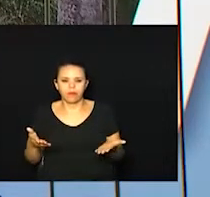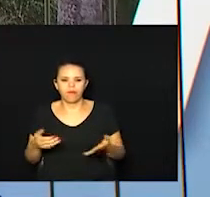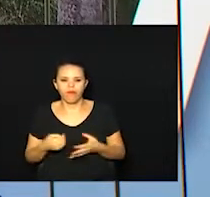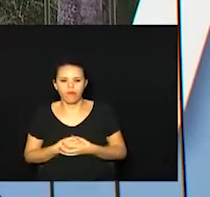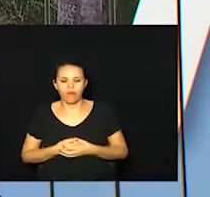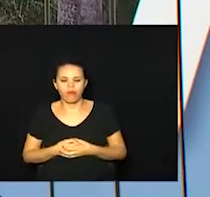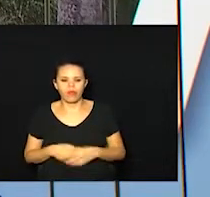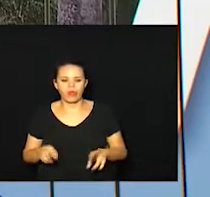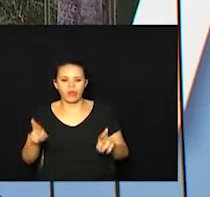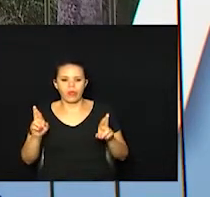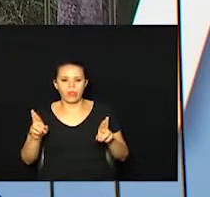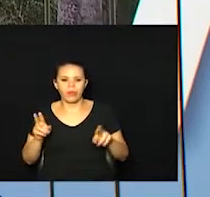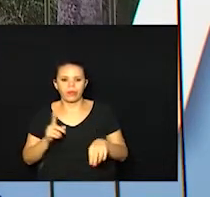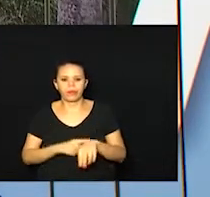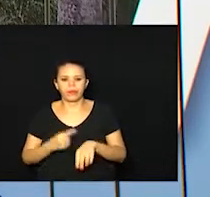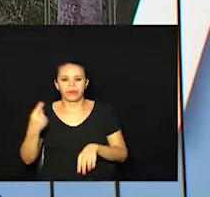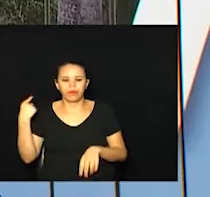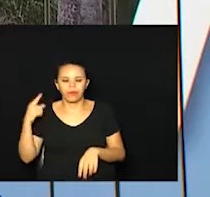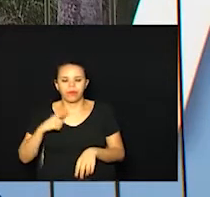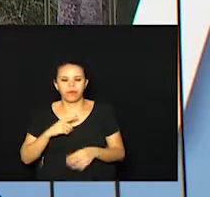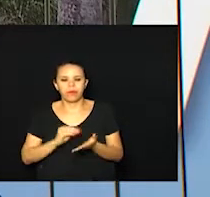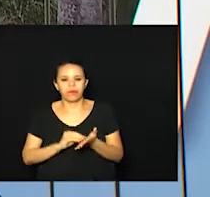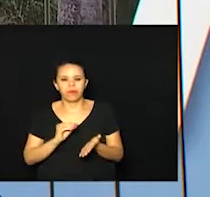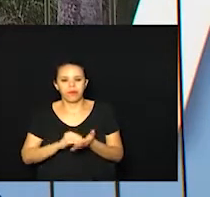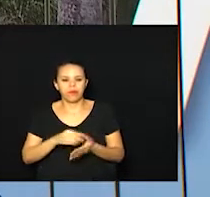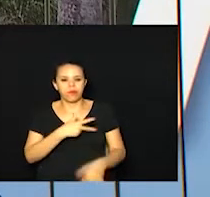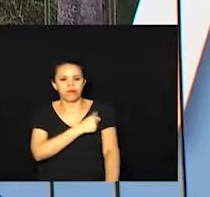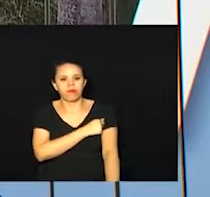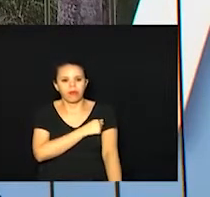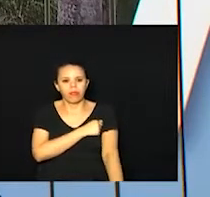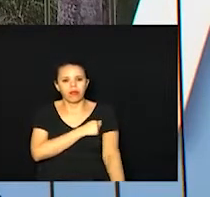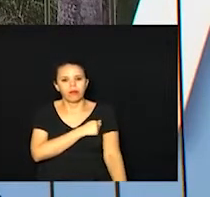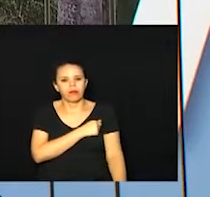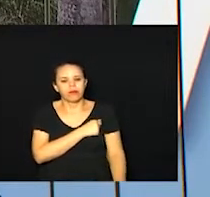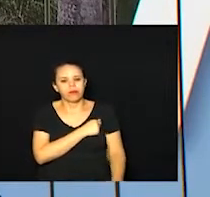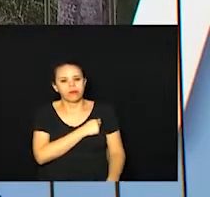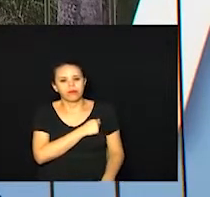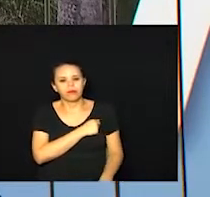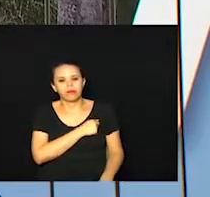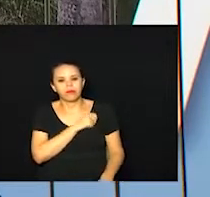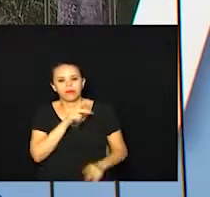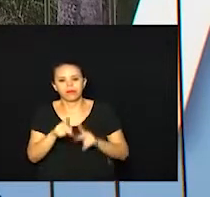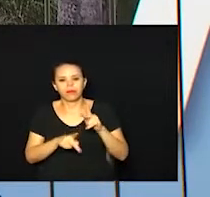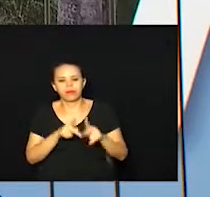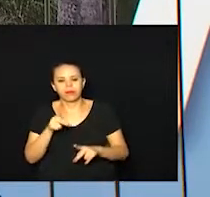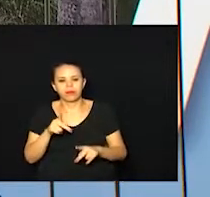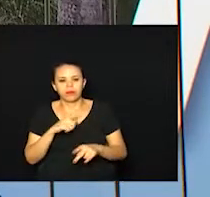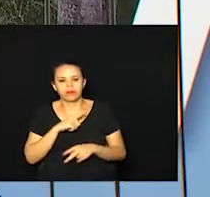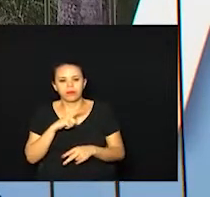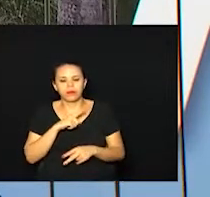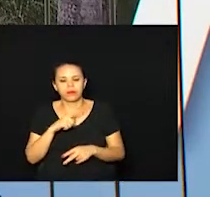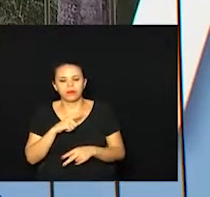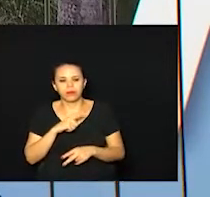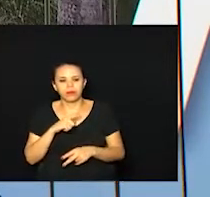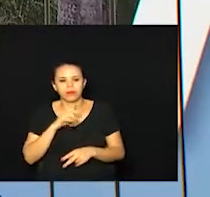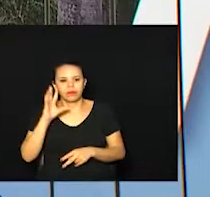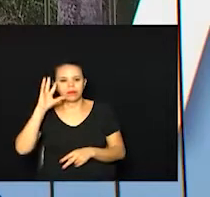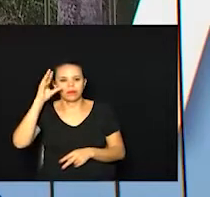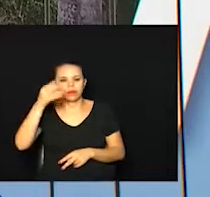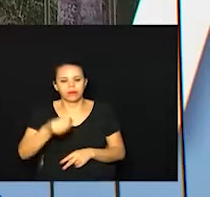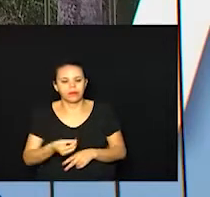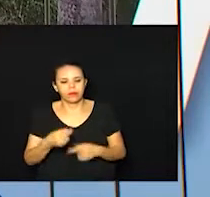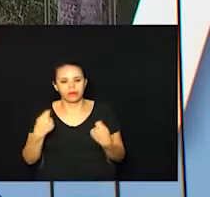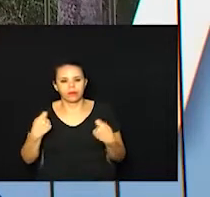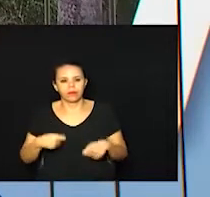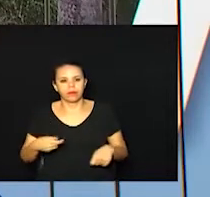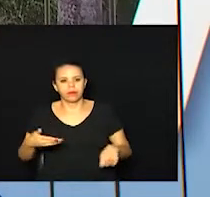pudessem esperar. Naquele momento havia uma escassez de vacina, né? Então, para que as pessoas pudessem ter uma compreensão da